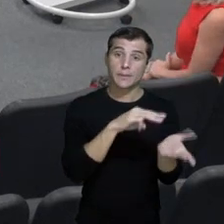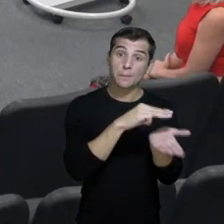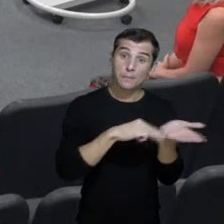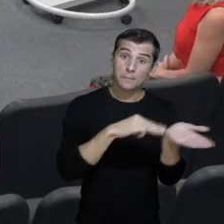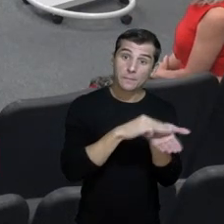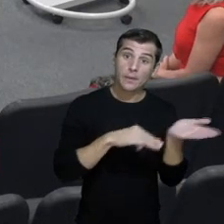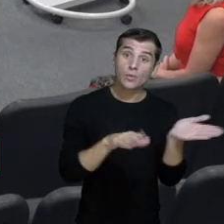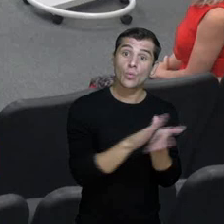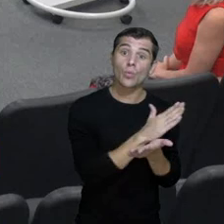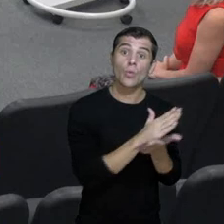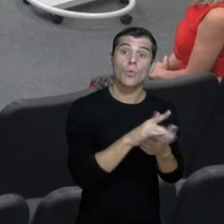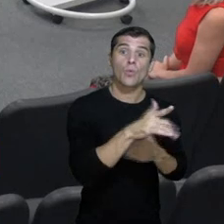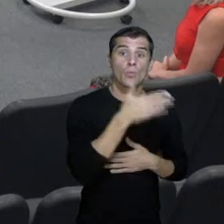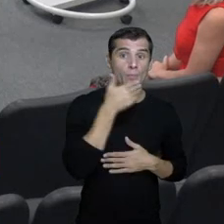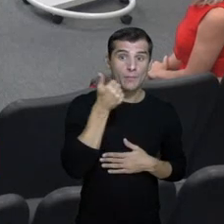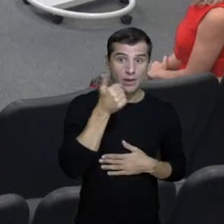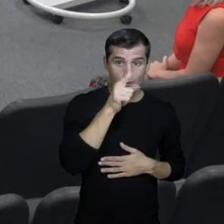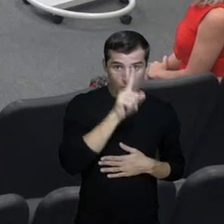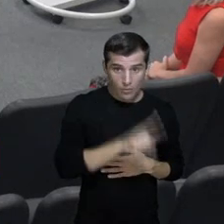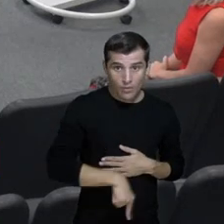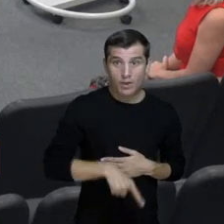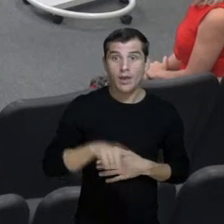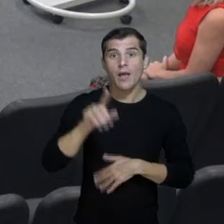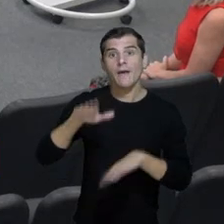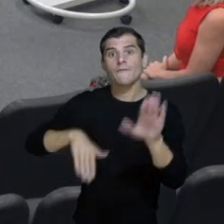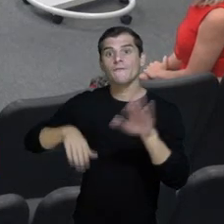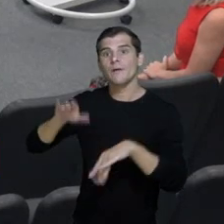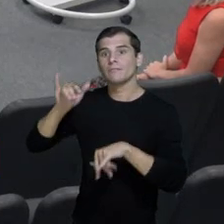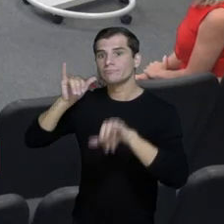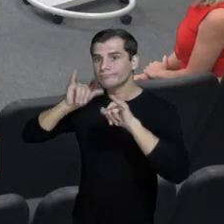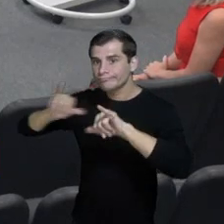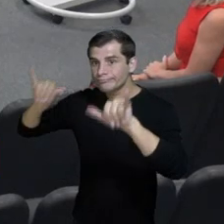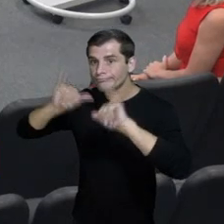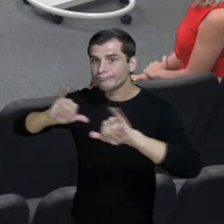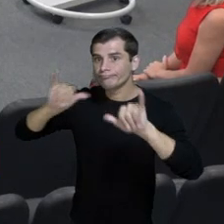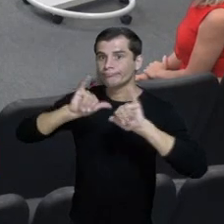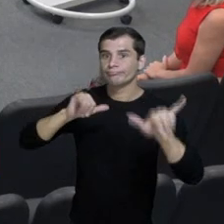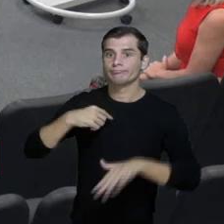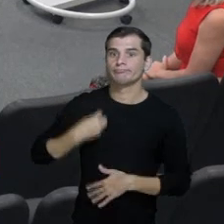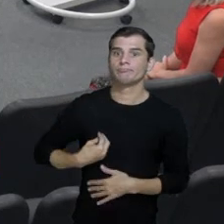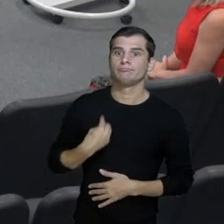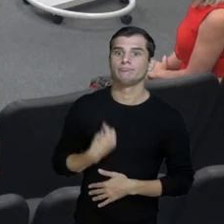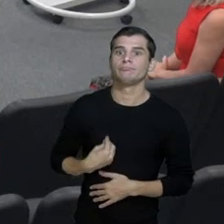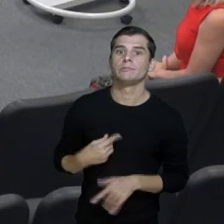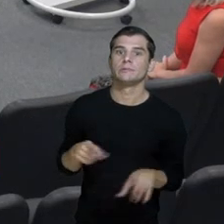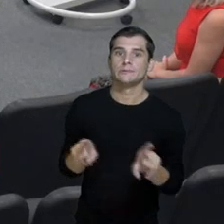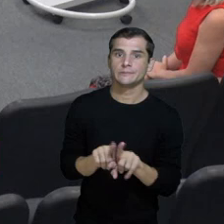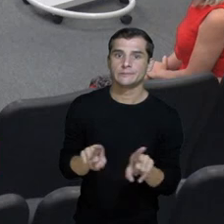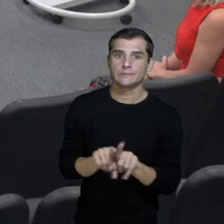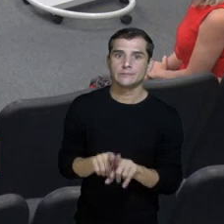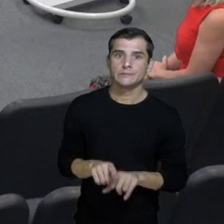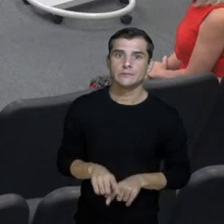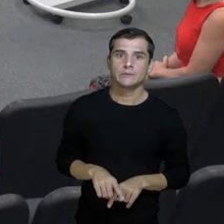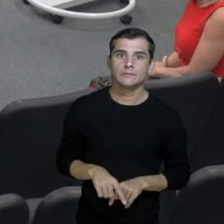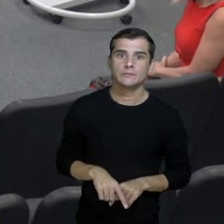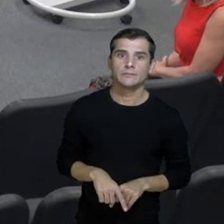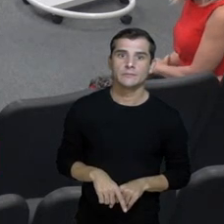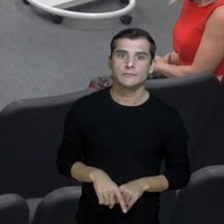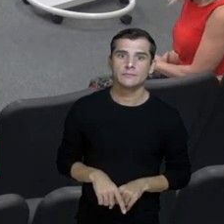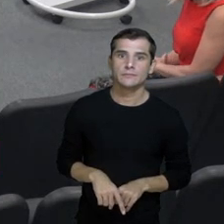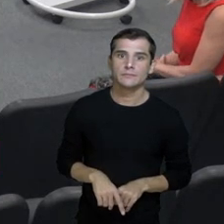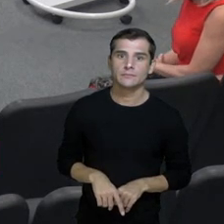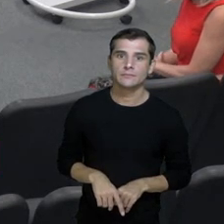melhorar isso seria através da da publicidade eh e através da da qual foram outras coisas aí gente me